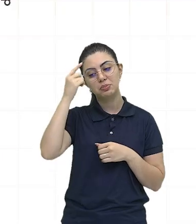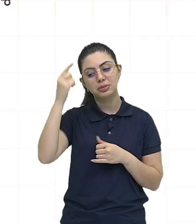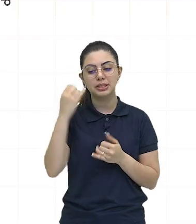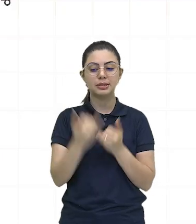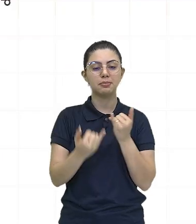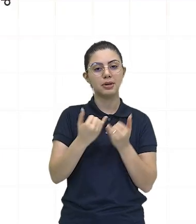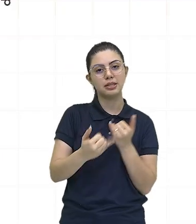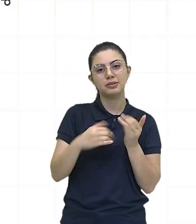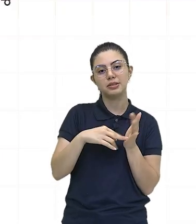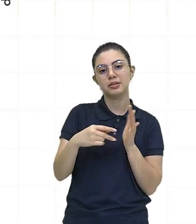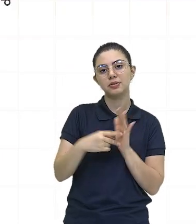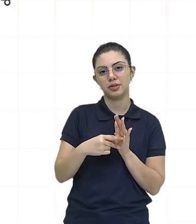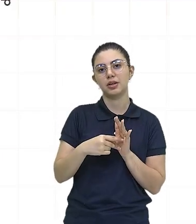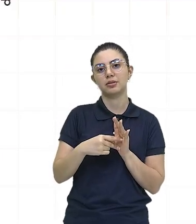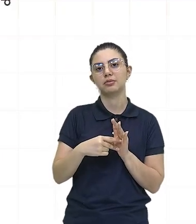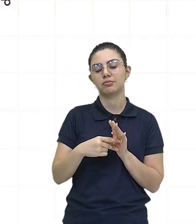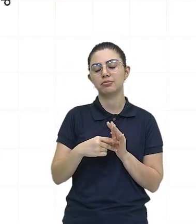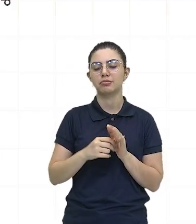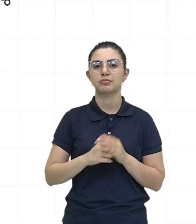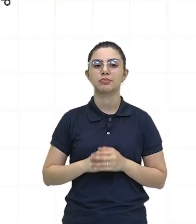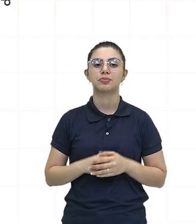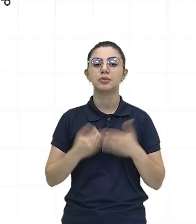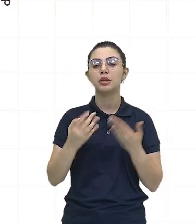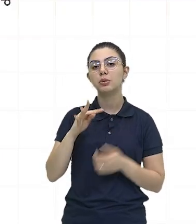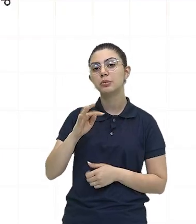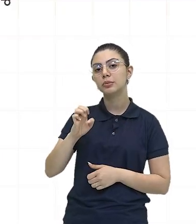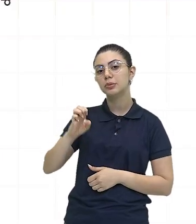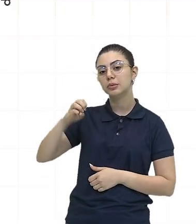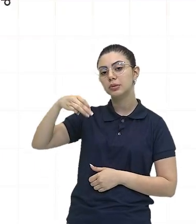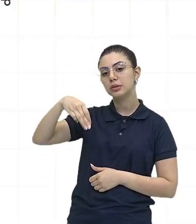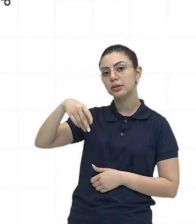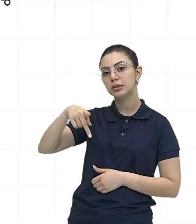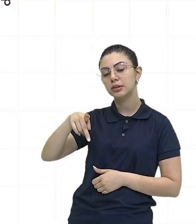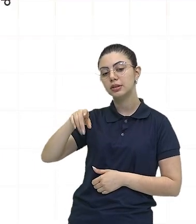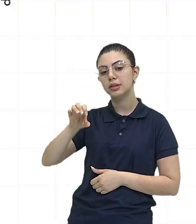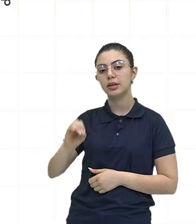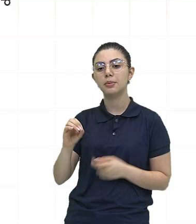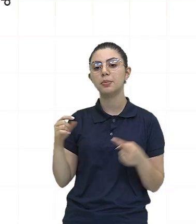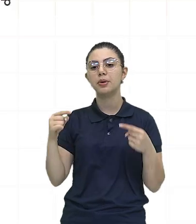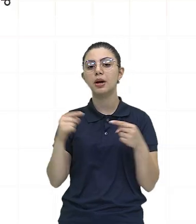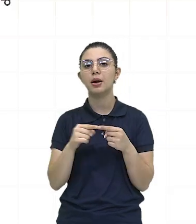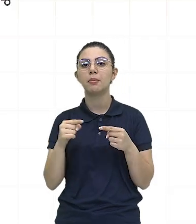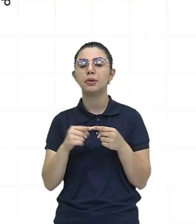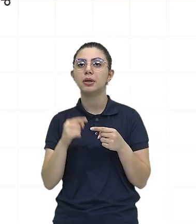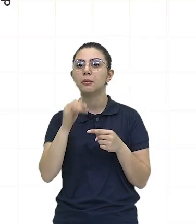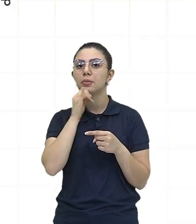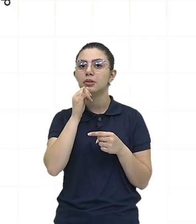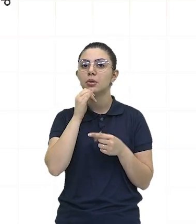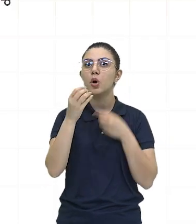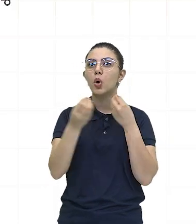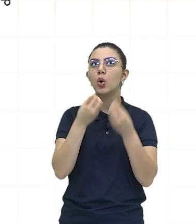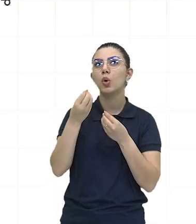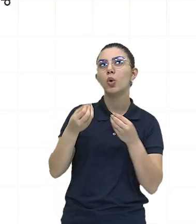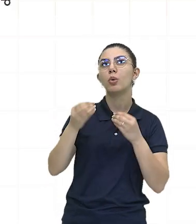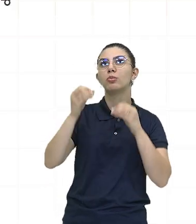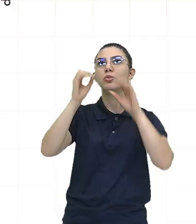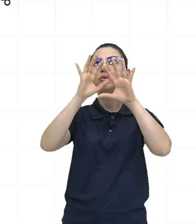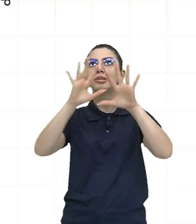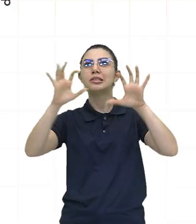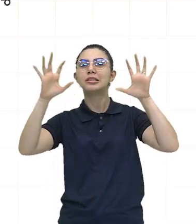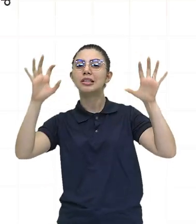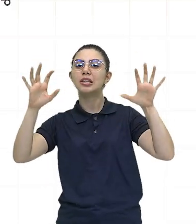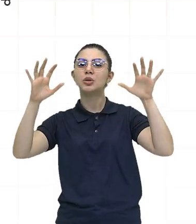mesmo estado da atmosfera. Então, o tempo atmosférico ele é o estado momentâneo da atmosfera,